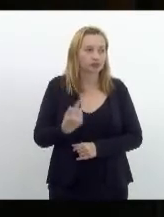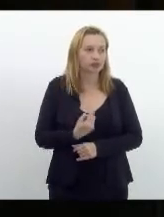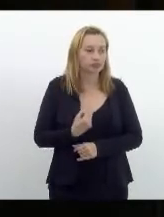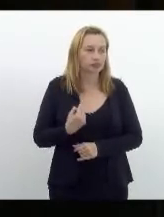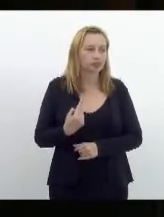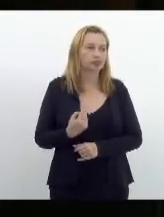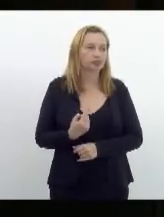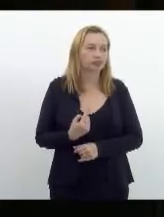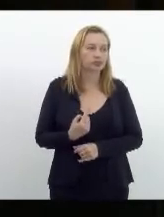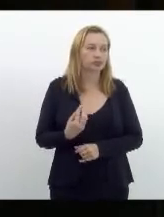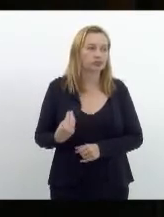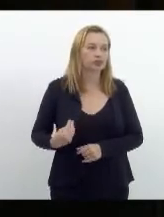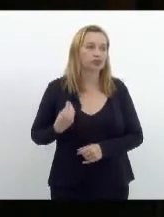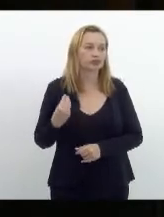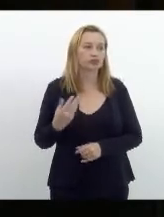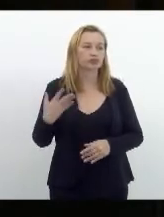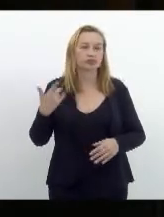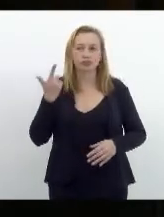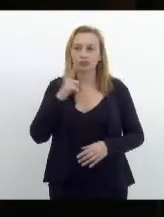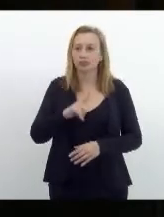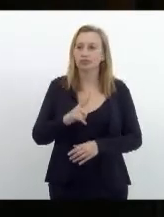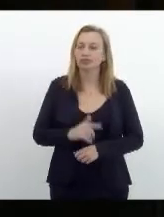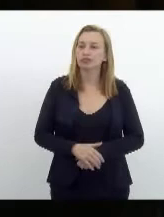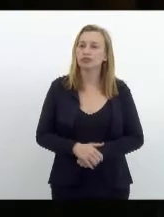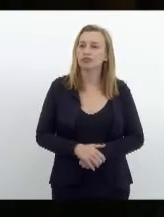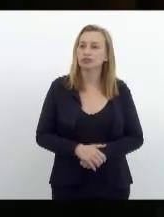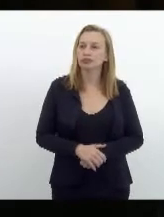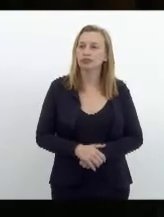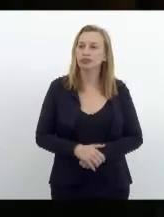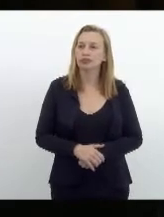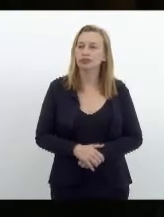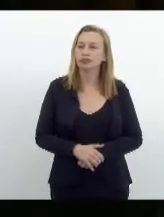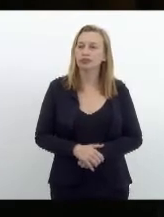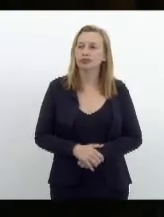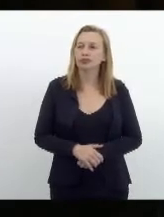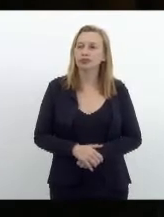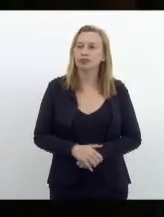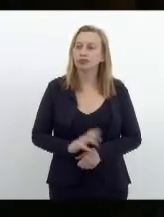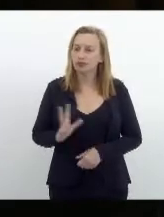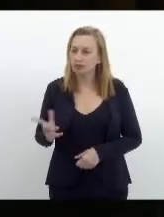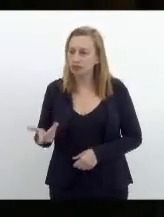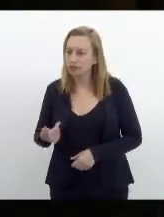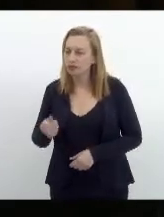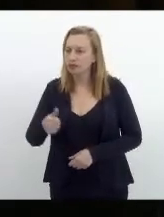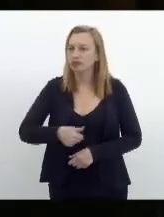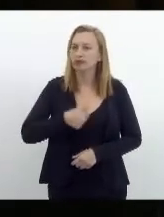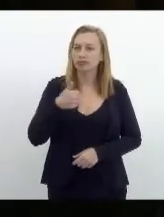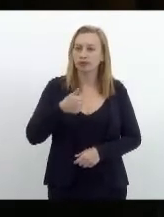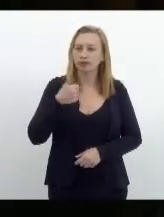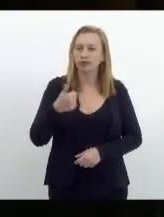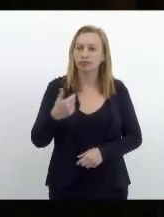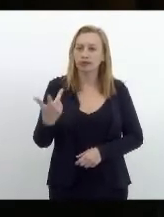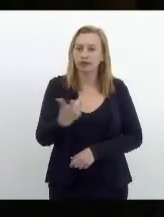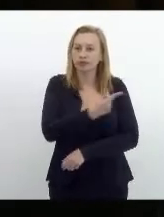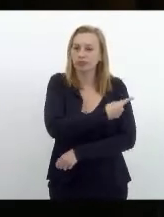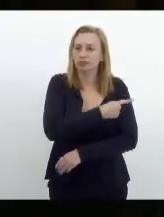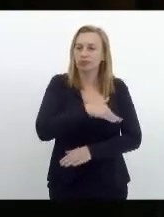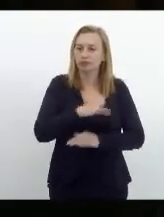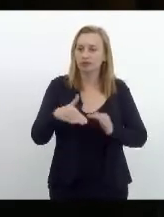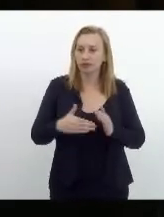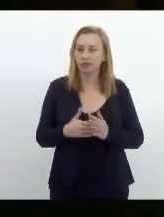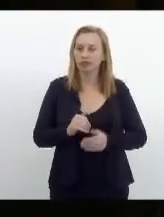destino, para que a gente chegue a condições favoráveis que venham imunizar a